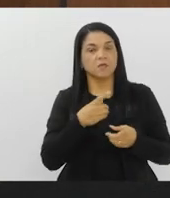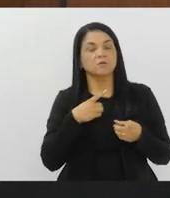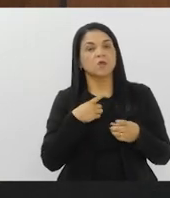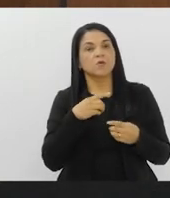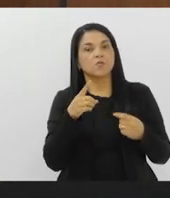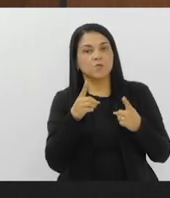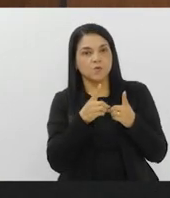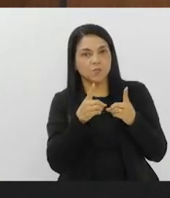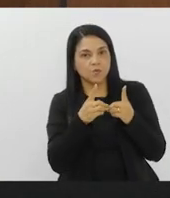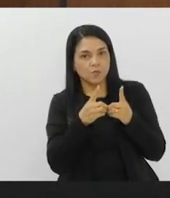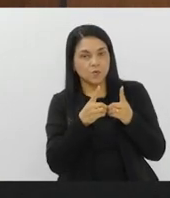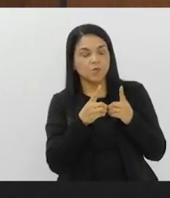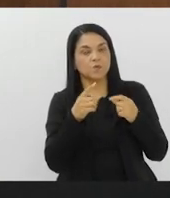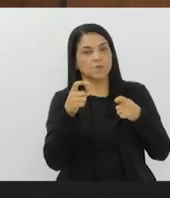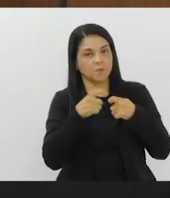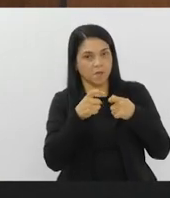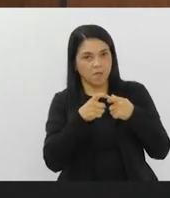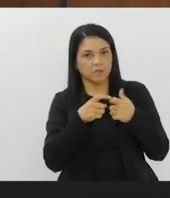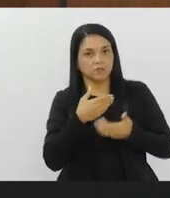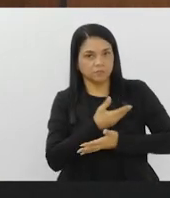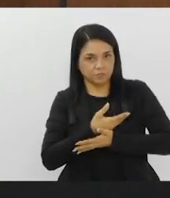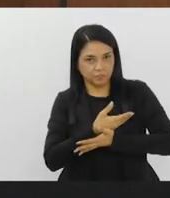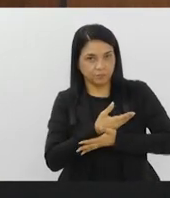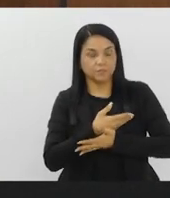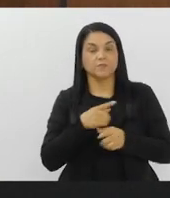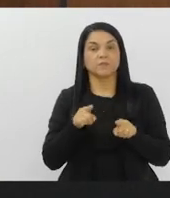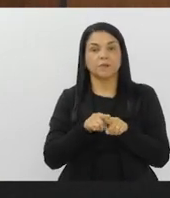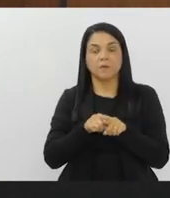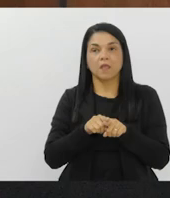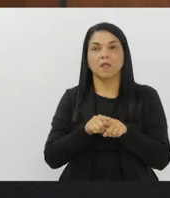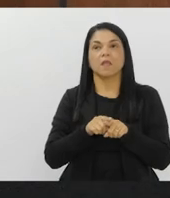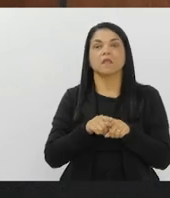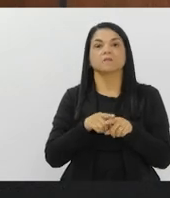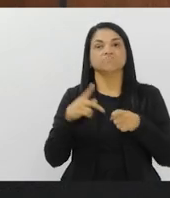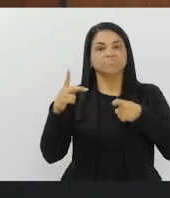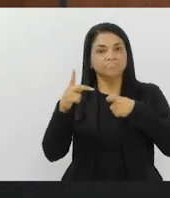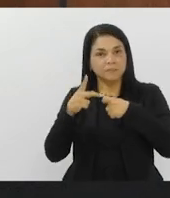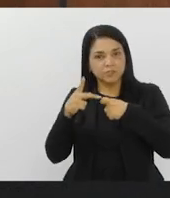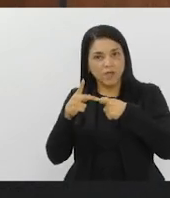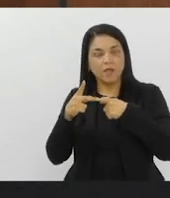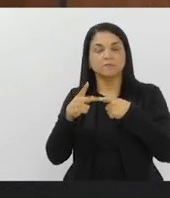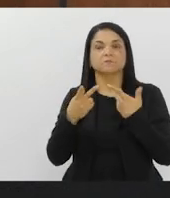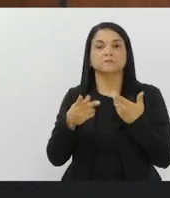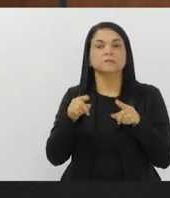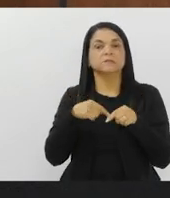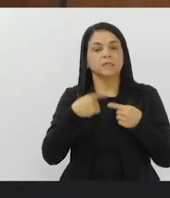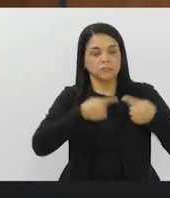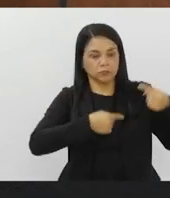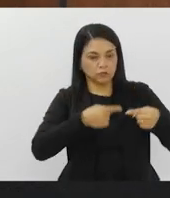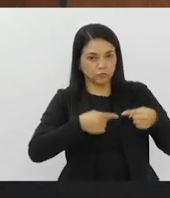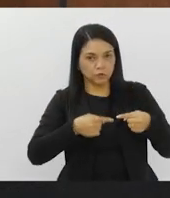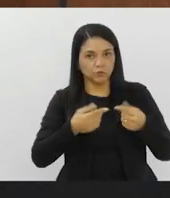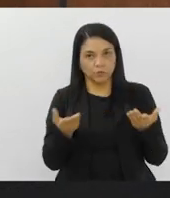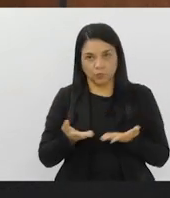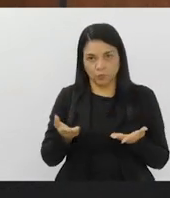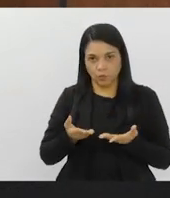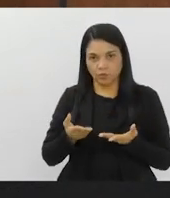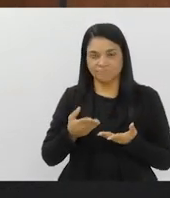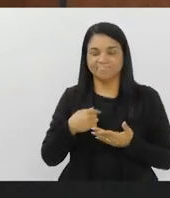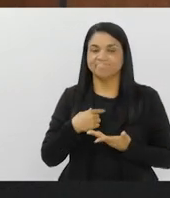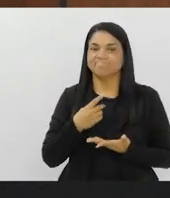de amamentação e todos os benefícios que são trazidos com ela, já amplamente discutidos aqui nessa mesa, nós estamos deixando a